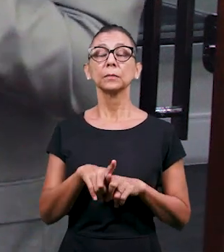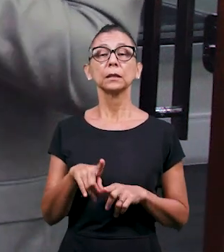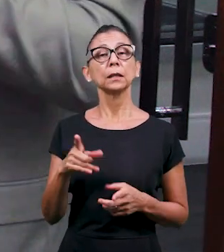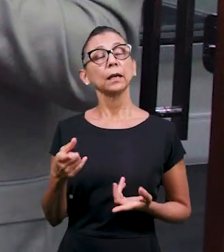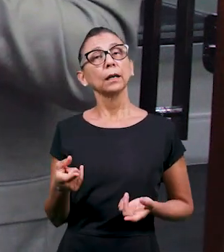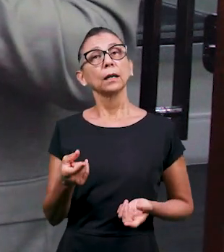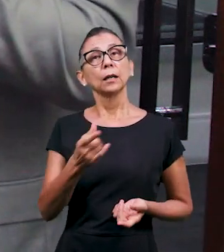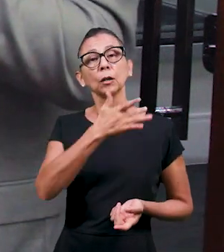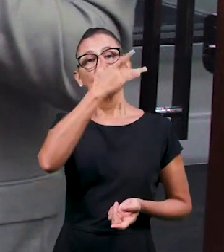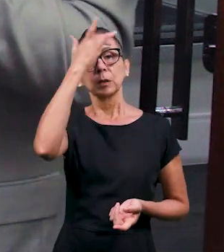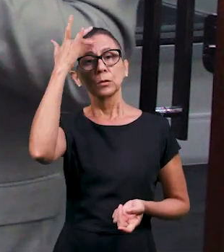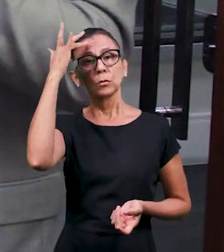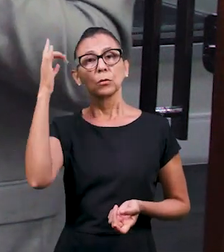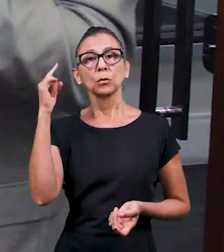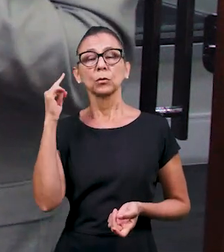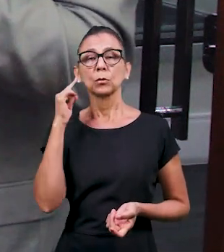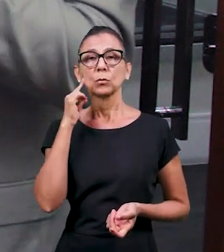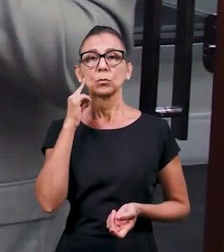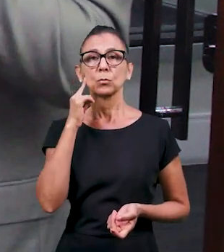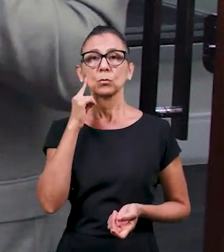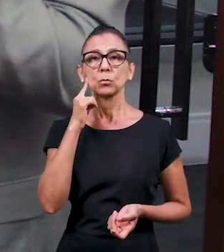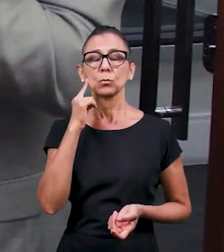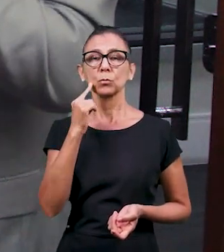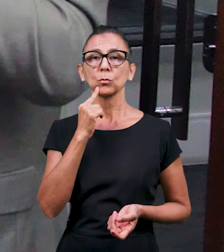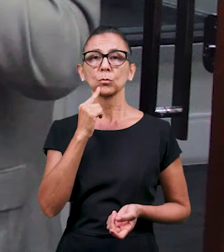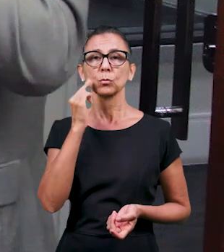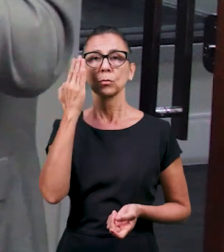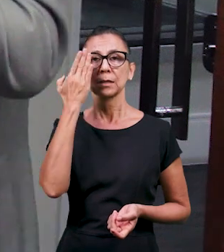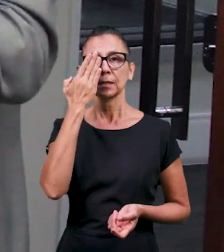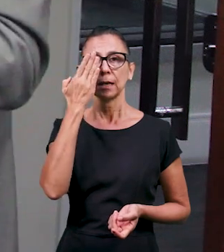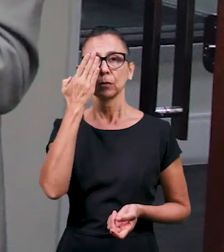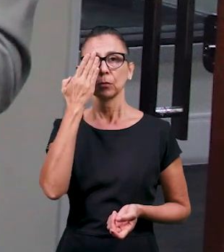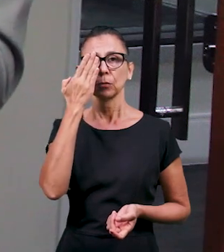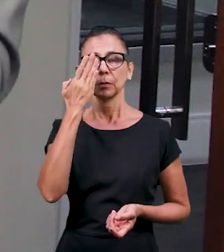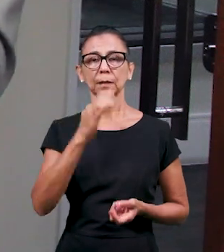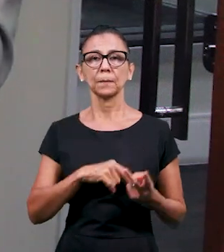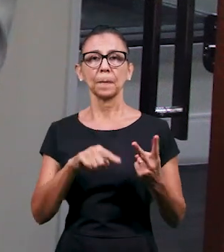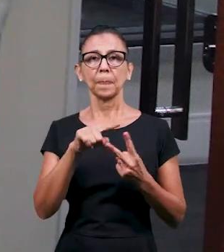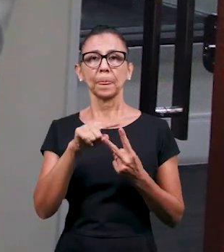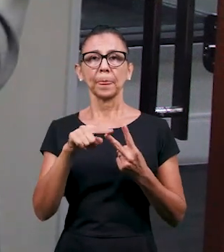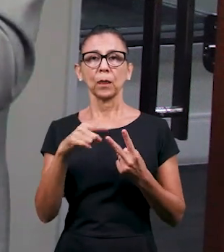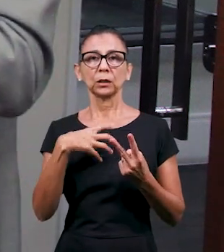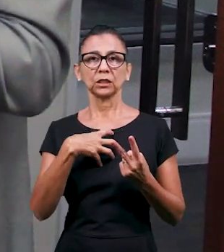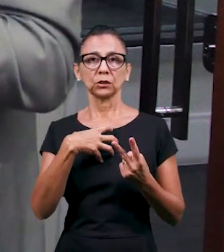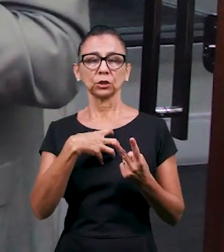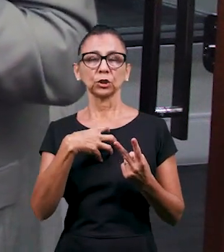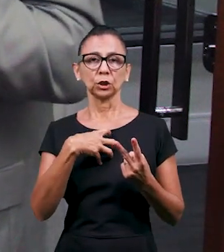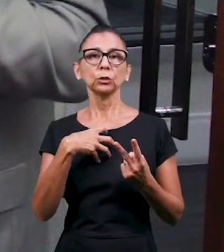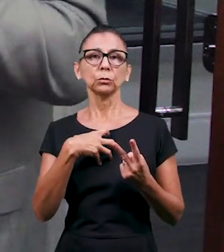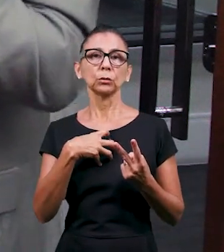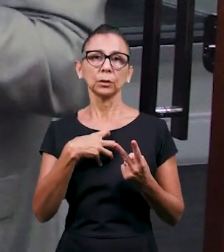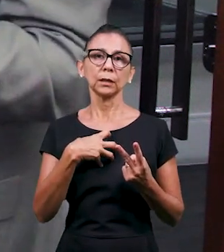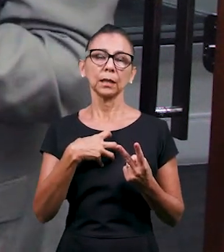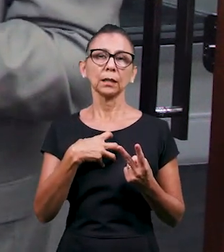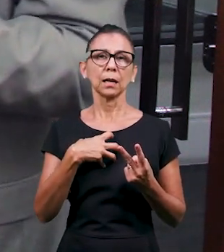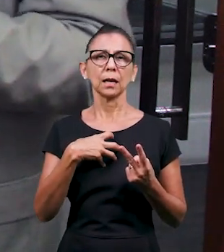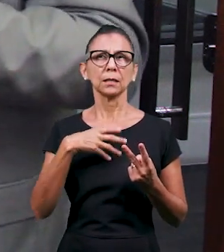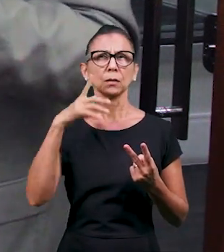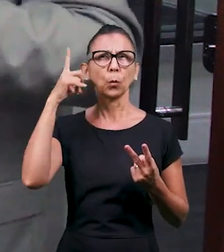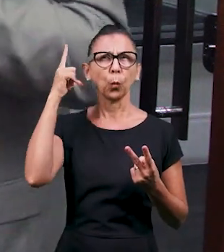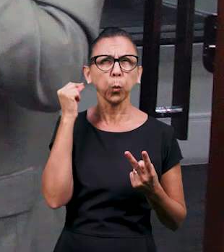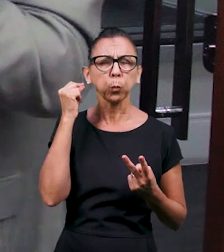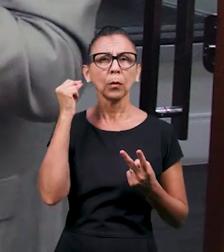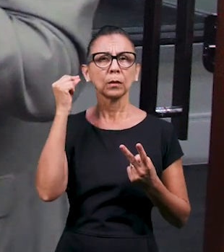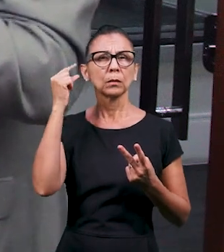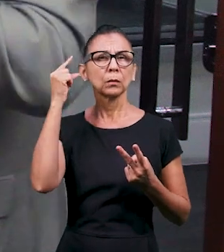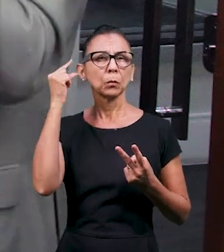falando de pessoas que demandam a atenção em dois dos sentidos, né, pela falta total ou parcial desses dois